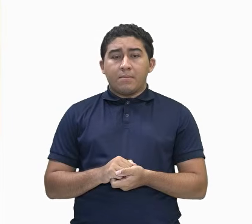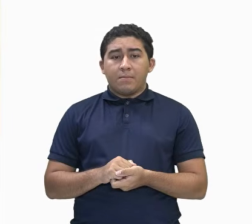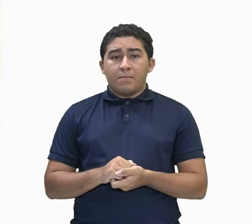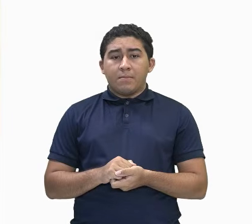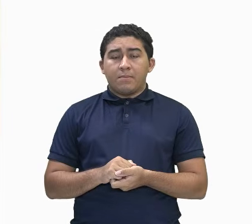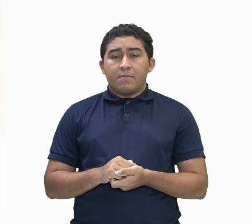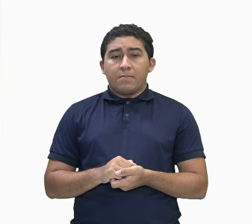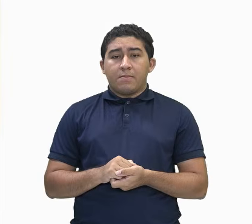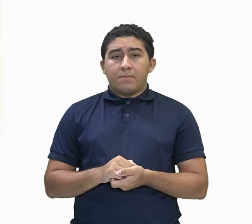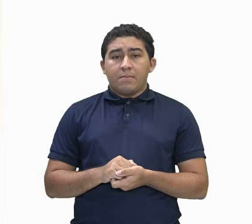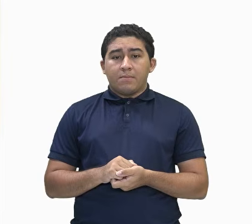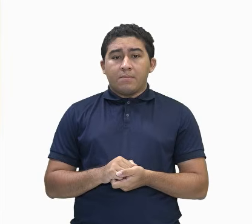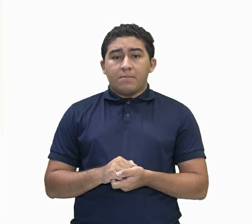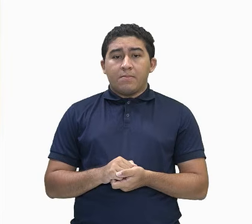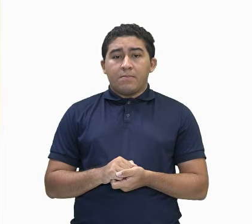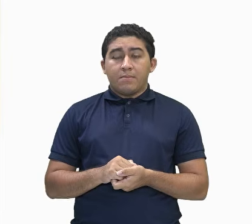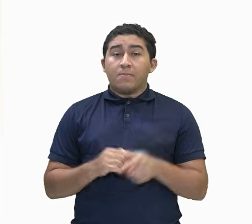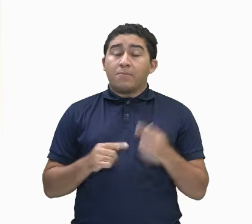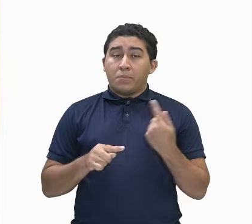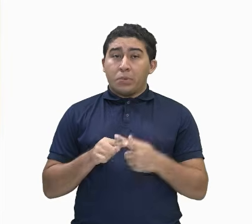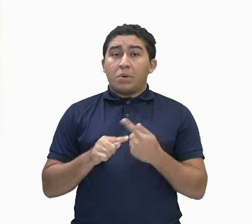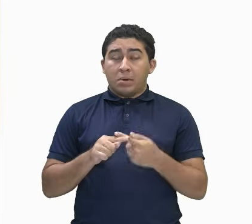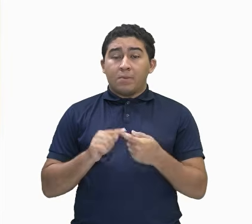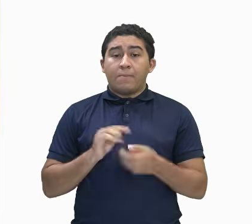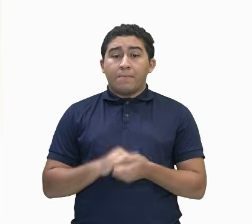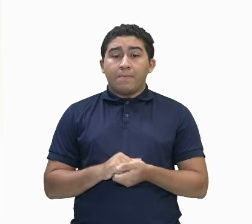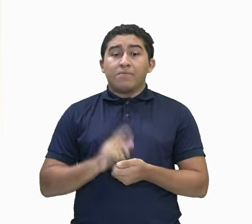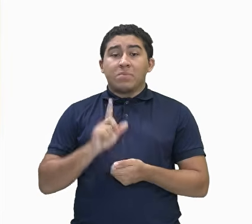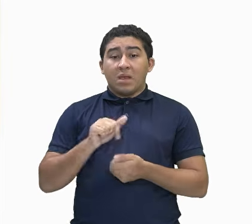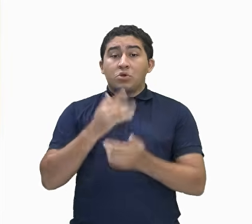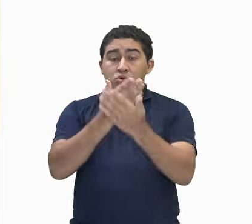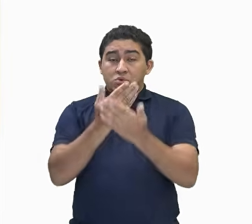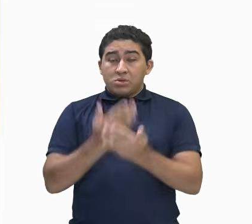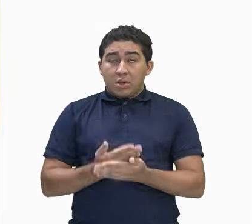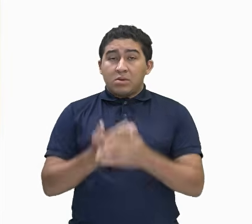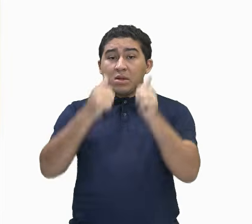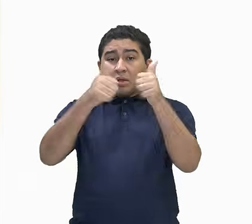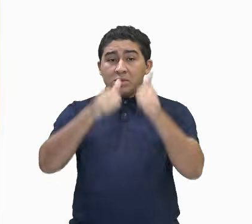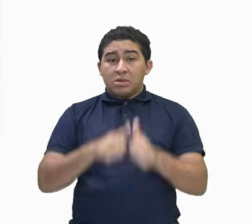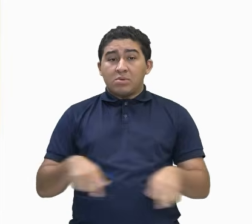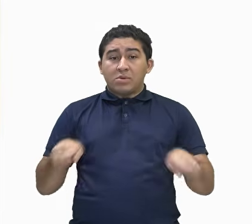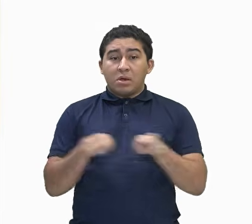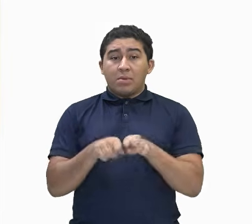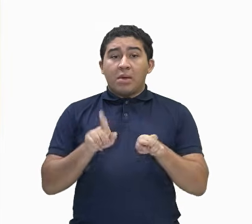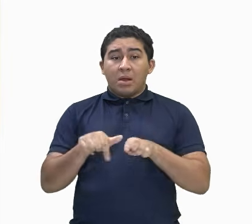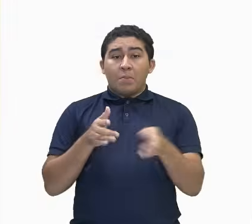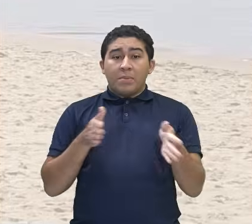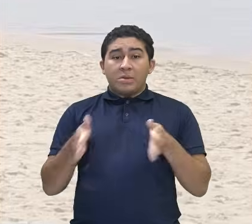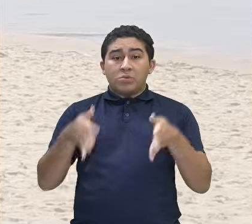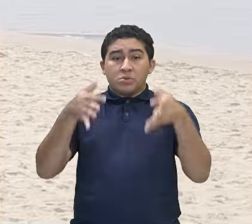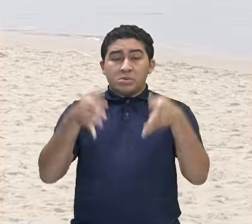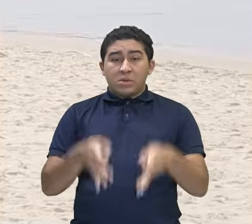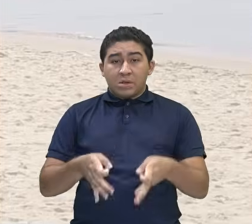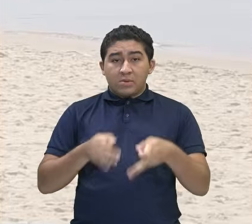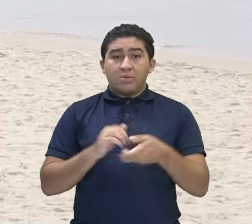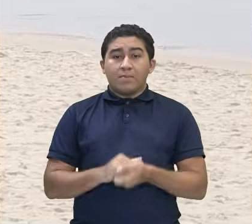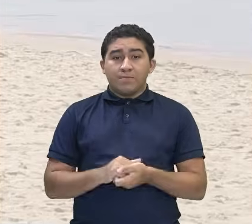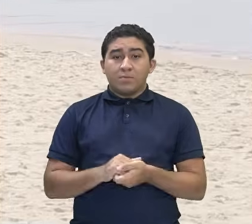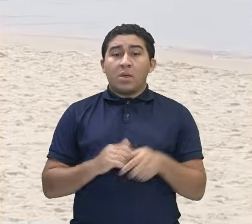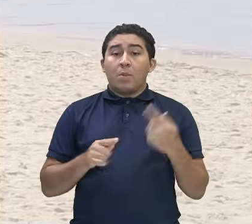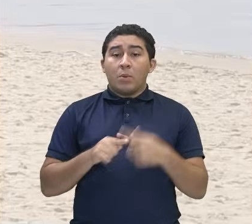tropical de altitude. Porque foi estudado, foi analisado aí durante um longo período, a partir